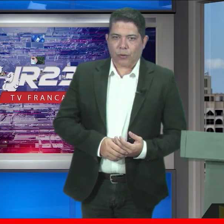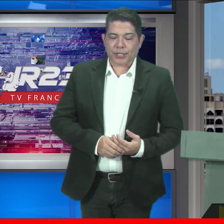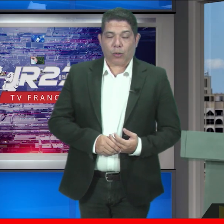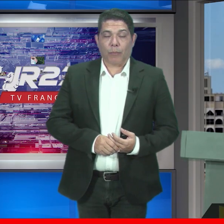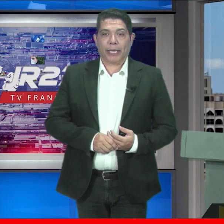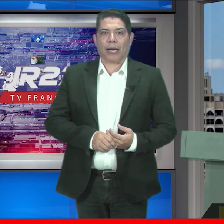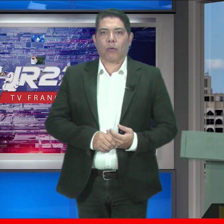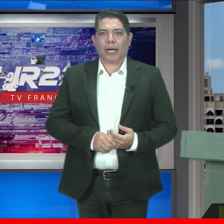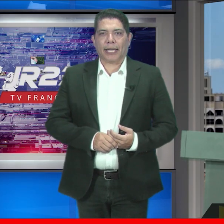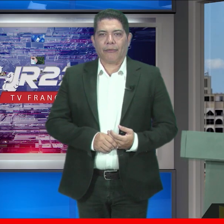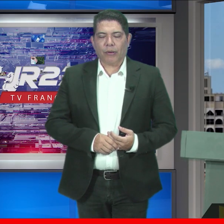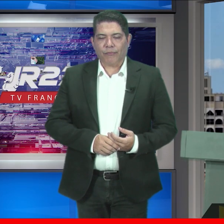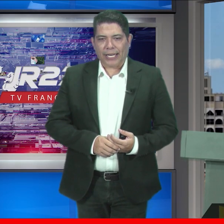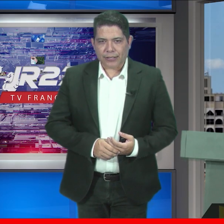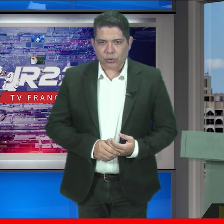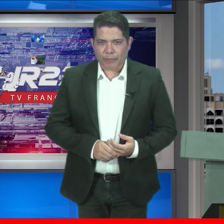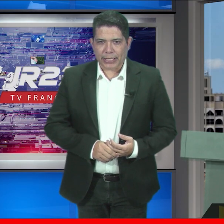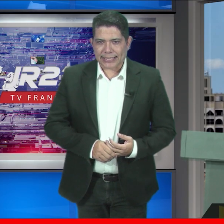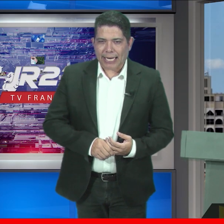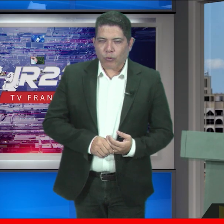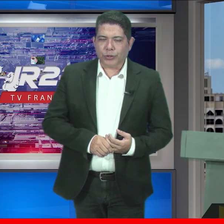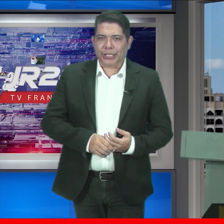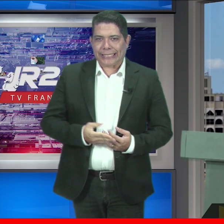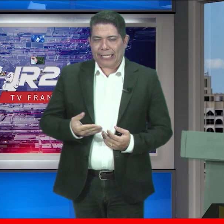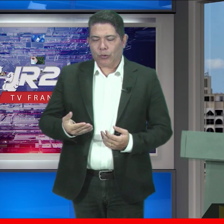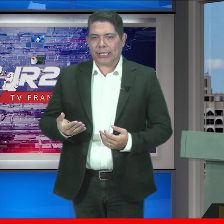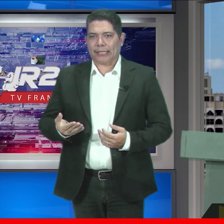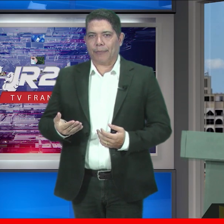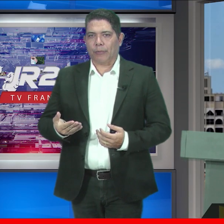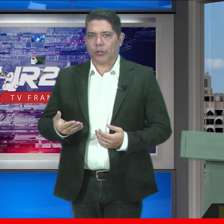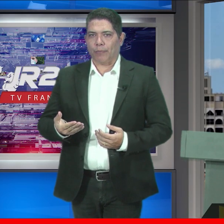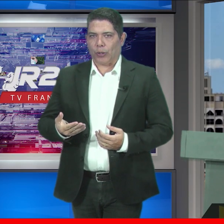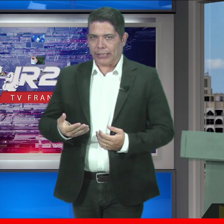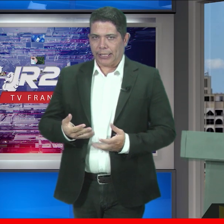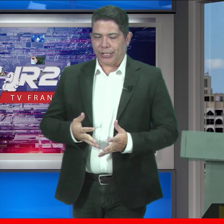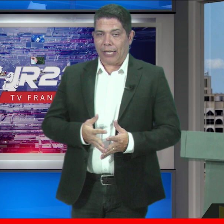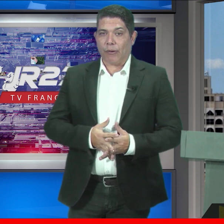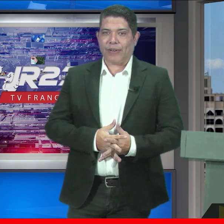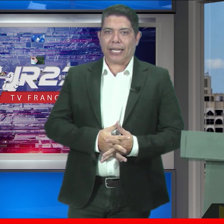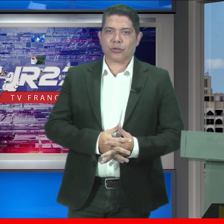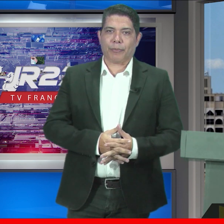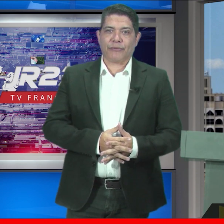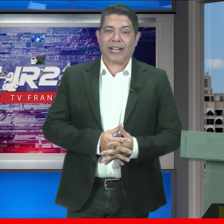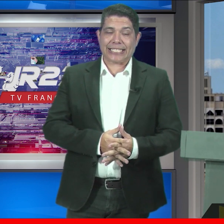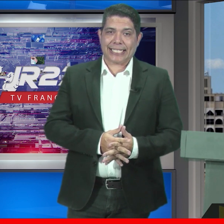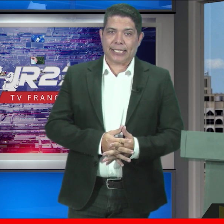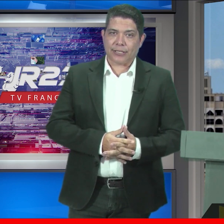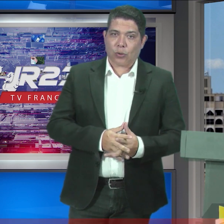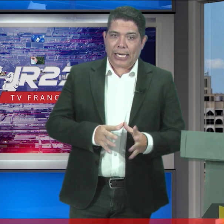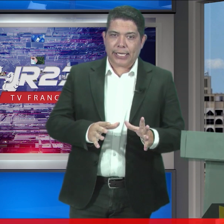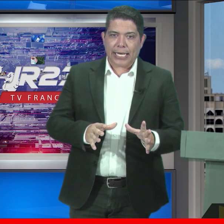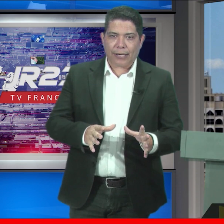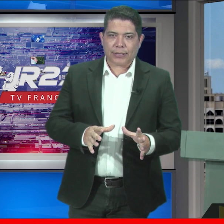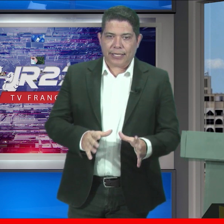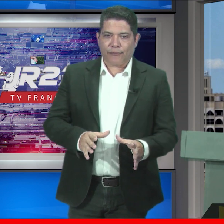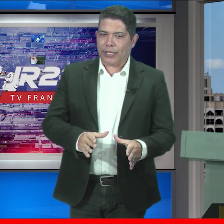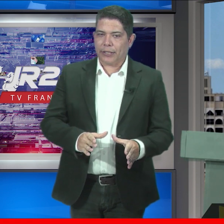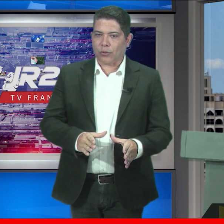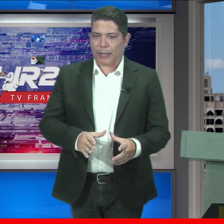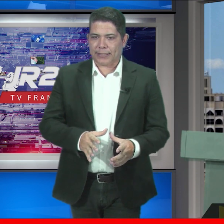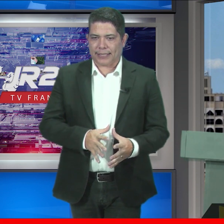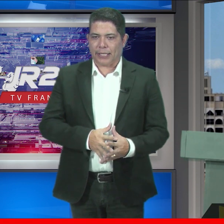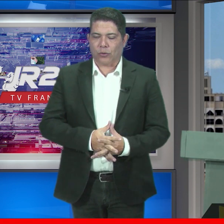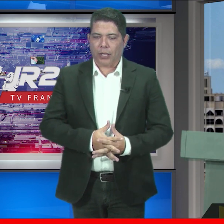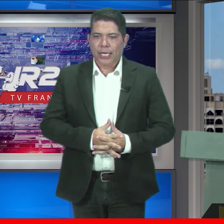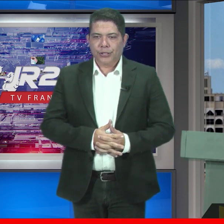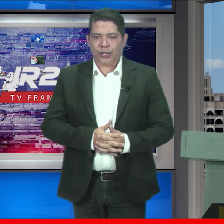Para você que nos acompanha agora, vamos falar sobre saúde. Saúde é sempre muito importante, né? Vamos falar sobre vacinas. O calendário está definido